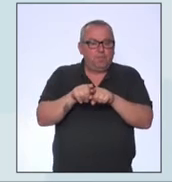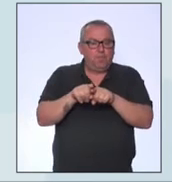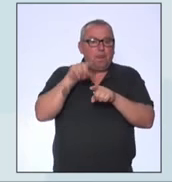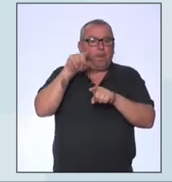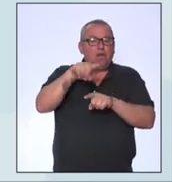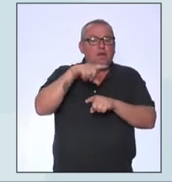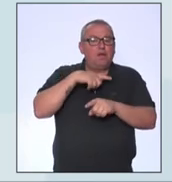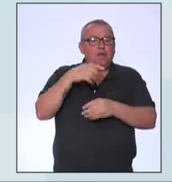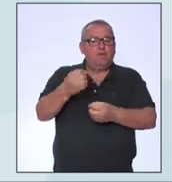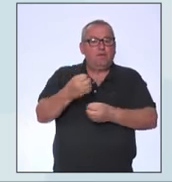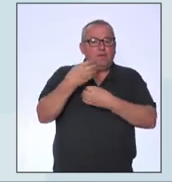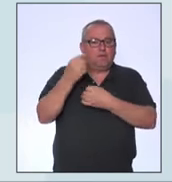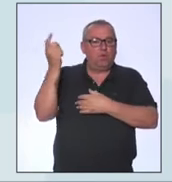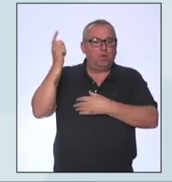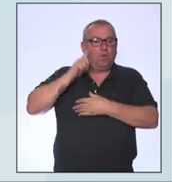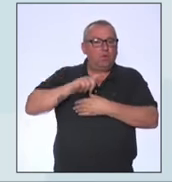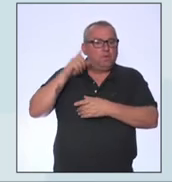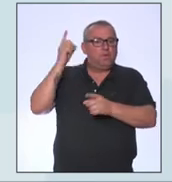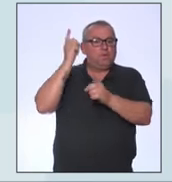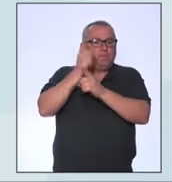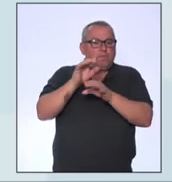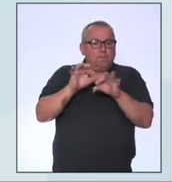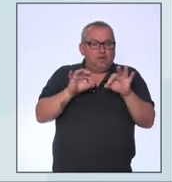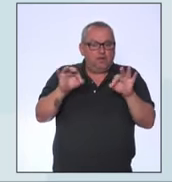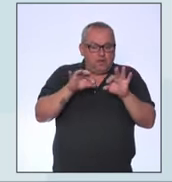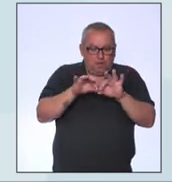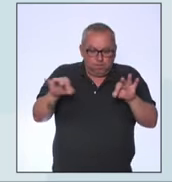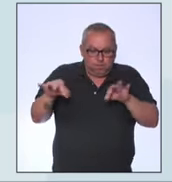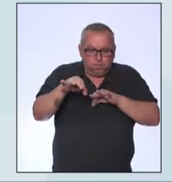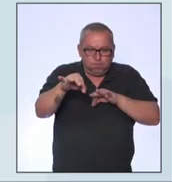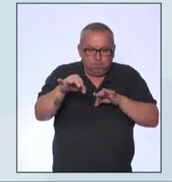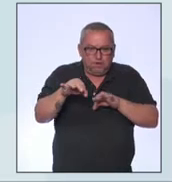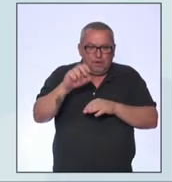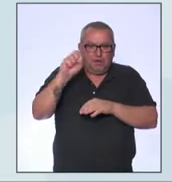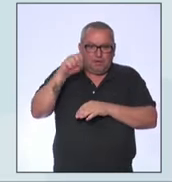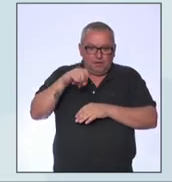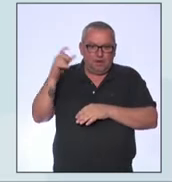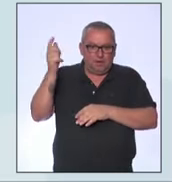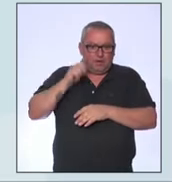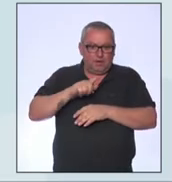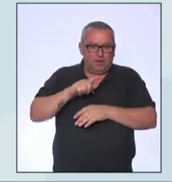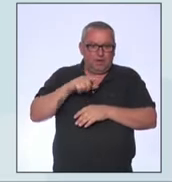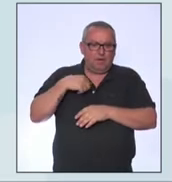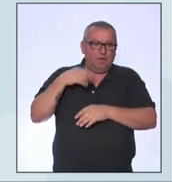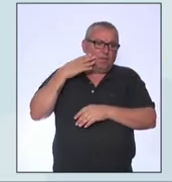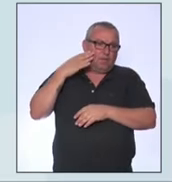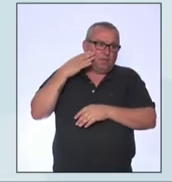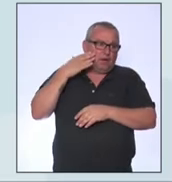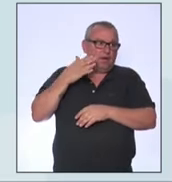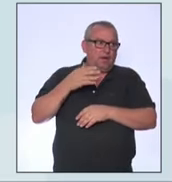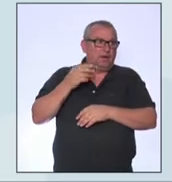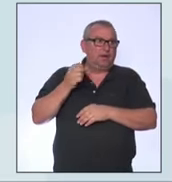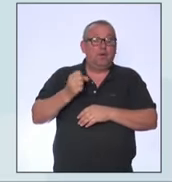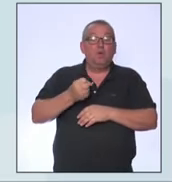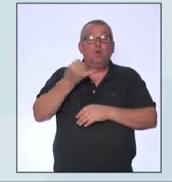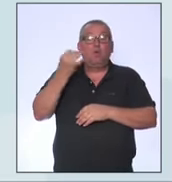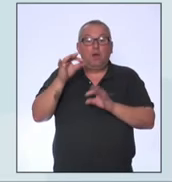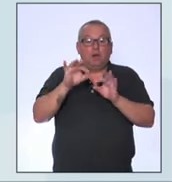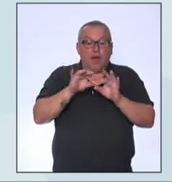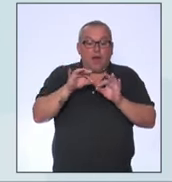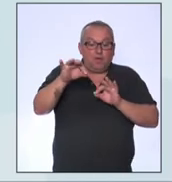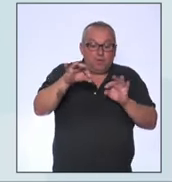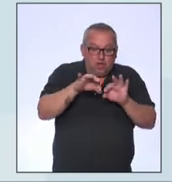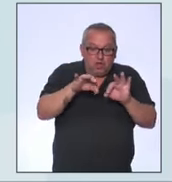essas informações, será possível Carlos encontrar as medidas do quarto principal? Se será possível, eu quero saber quais foram as